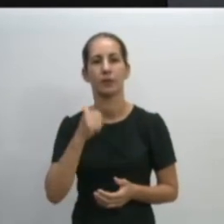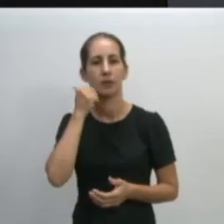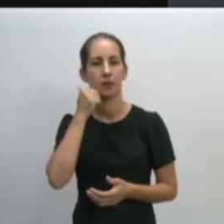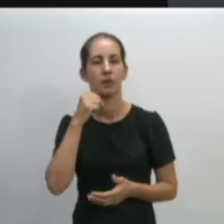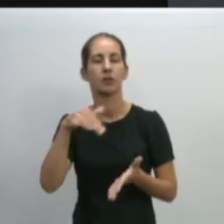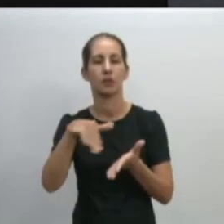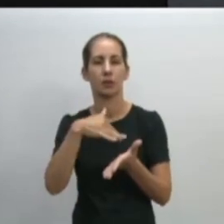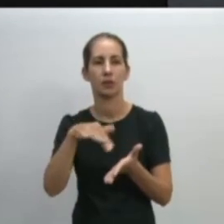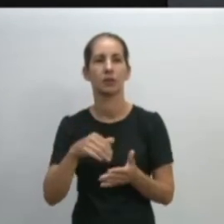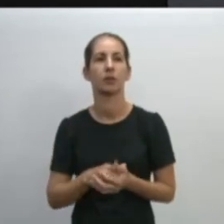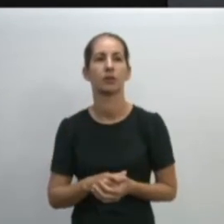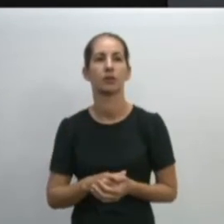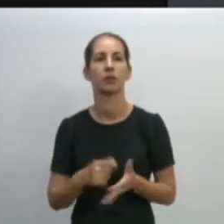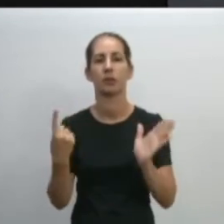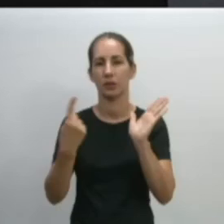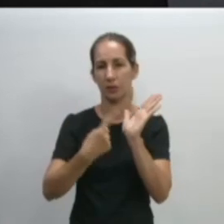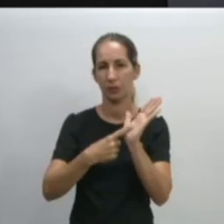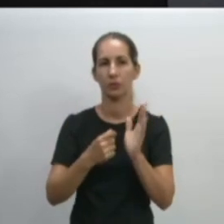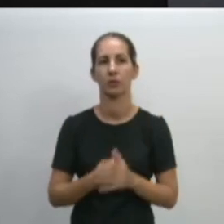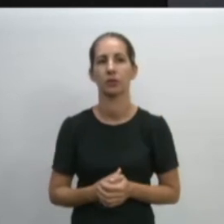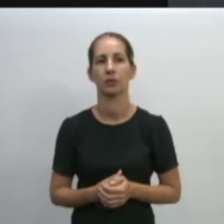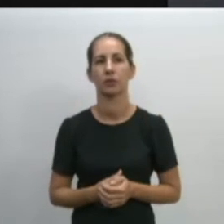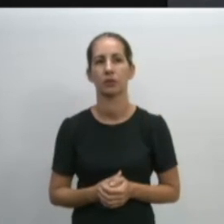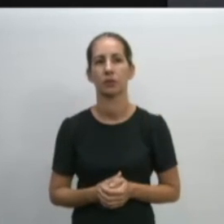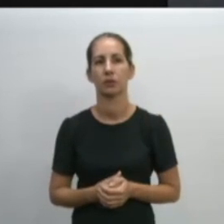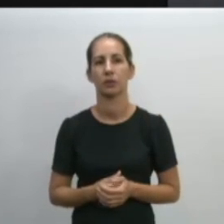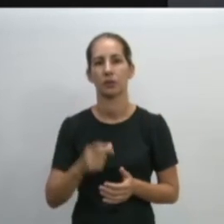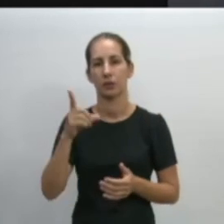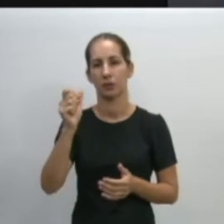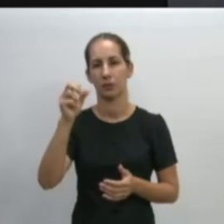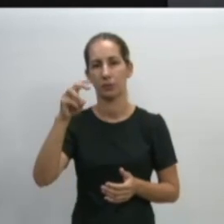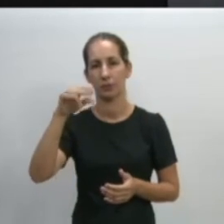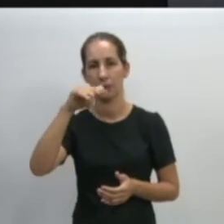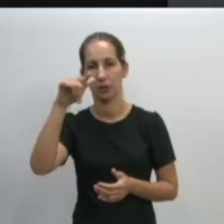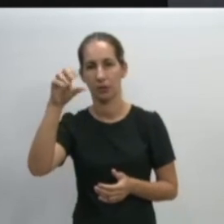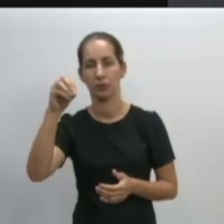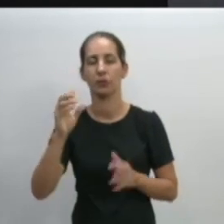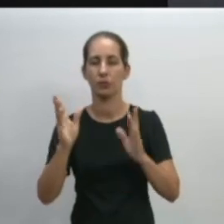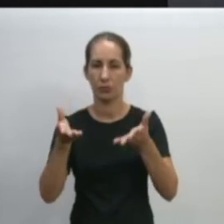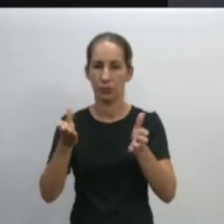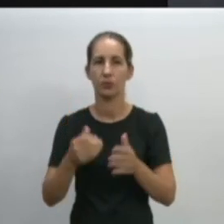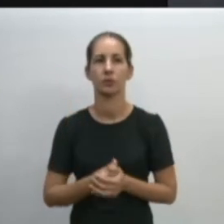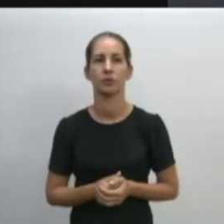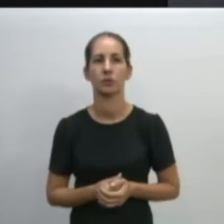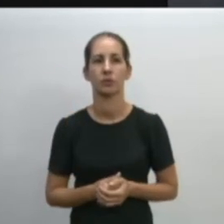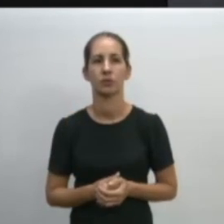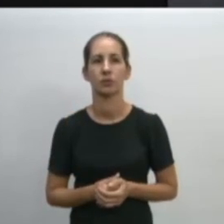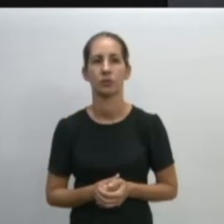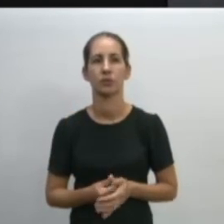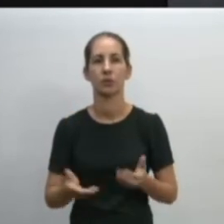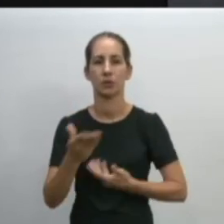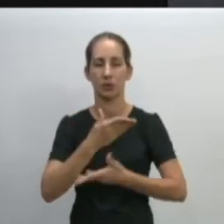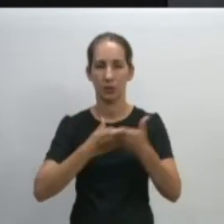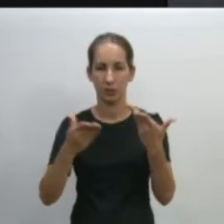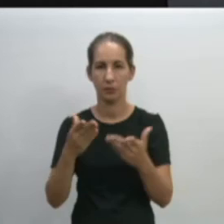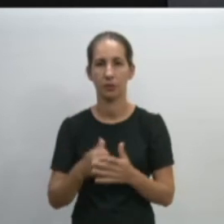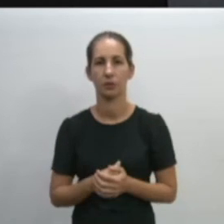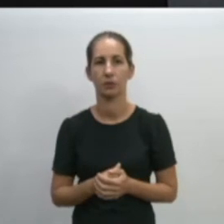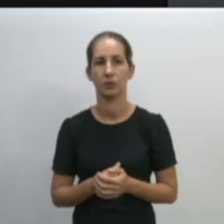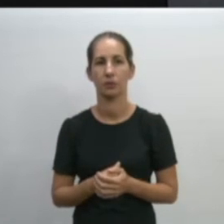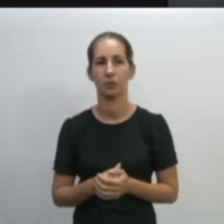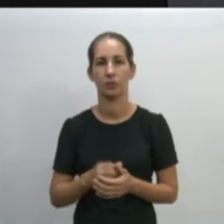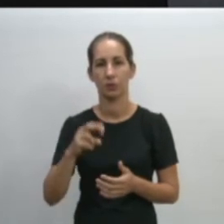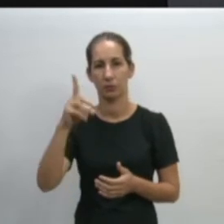um secretário que se tornou um ícone, foi Damião Pita. E hoje nós estamos aqui, através do